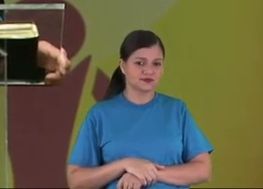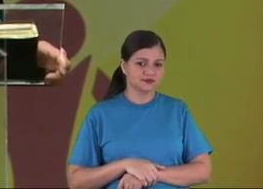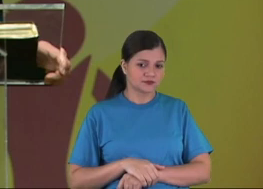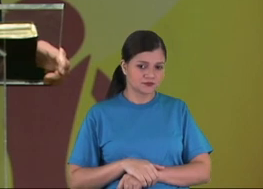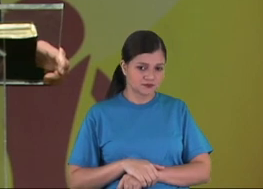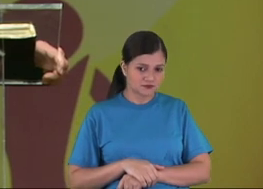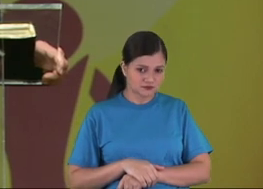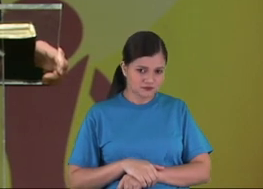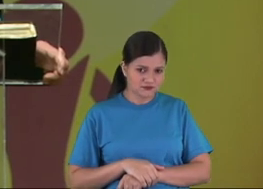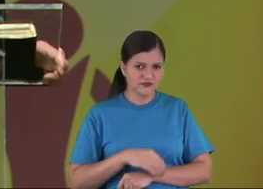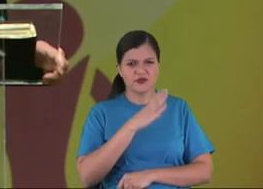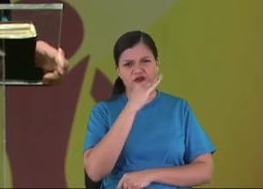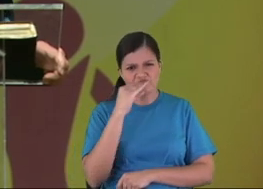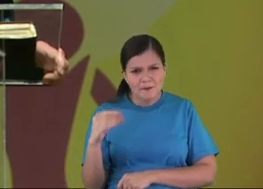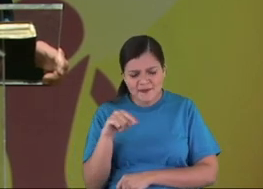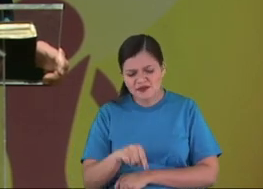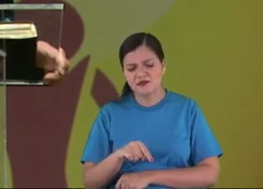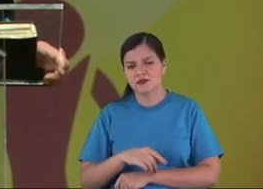Quando ele for pequeno,